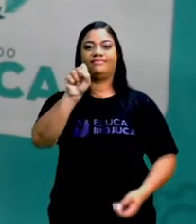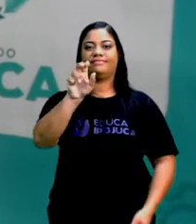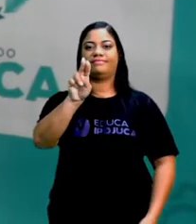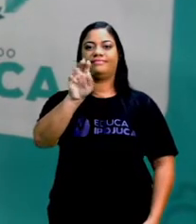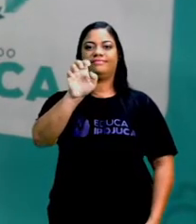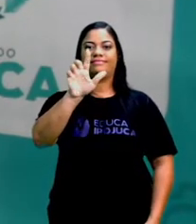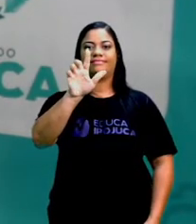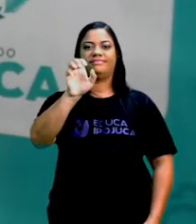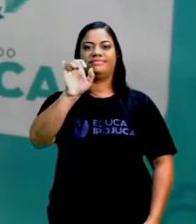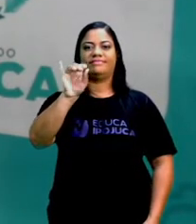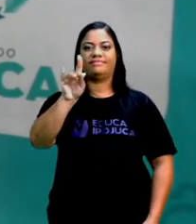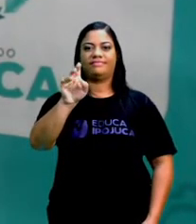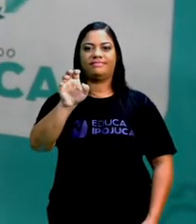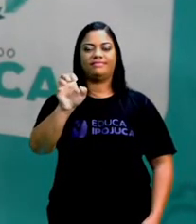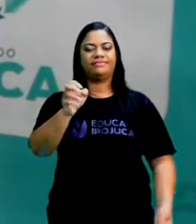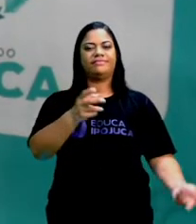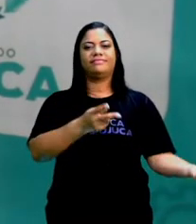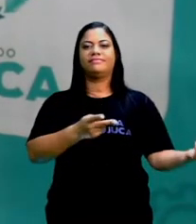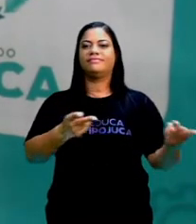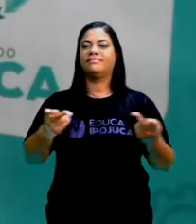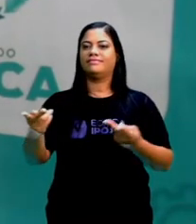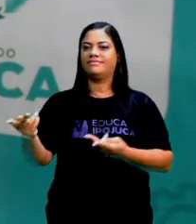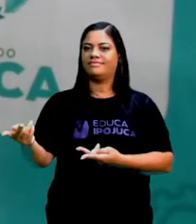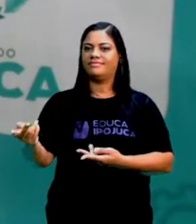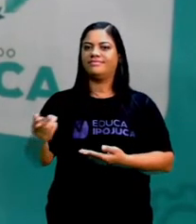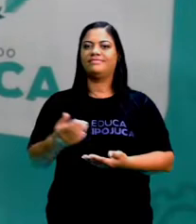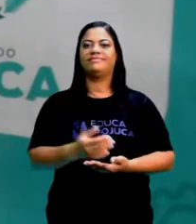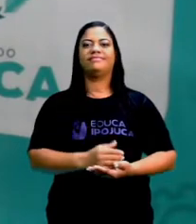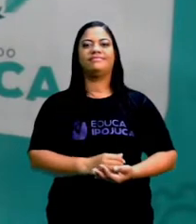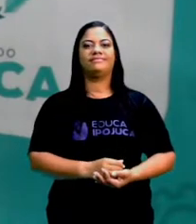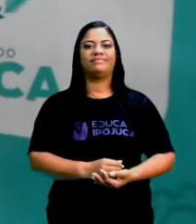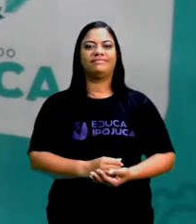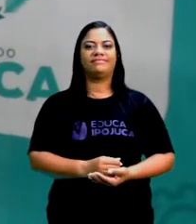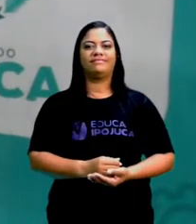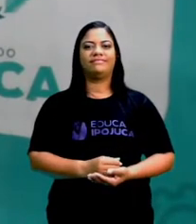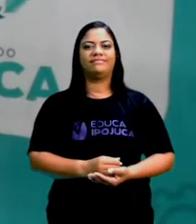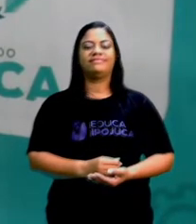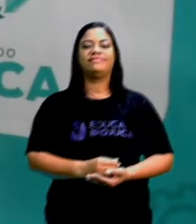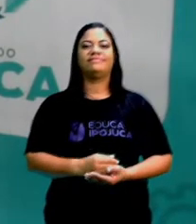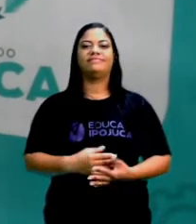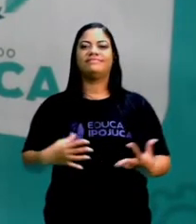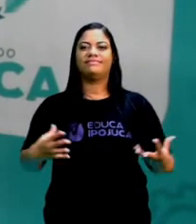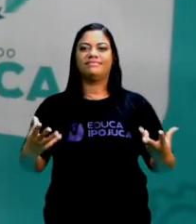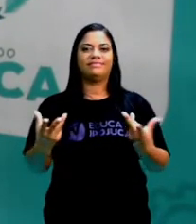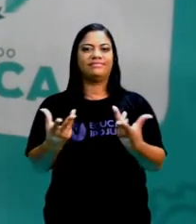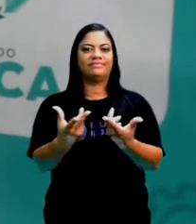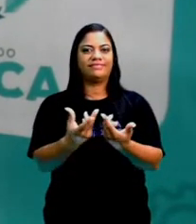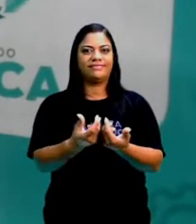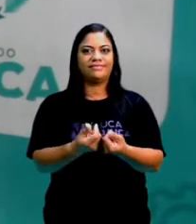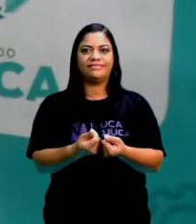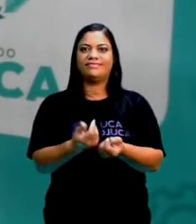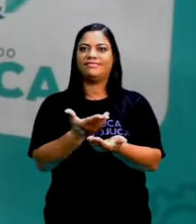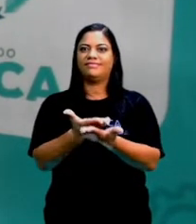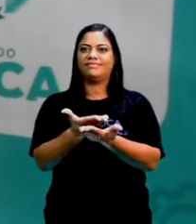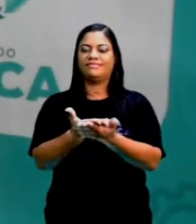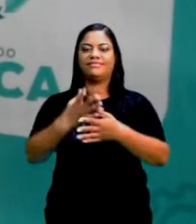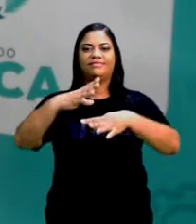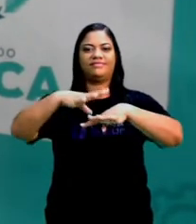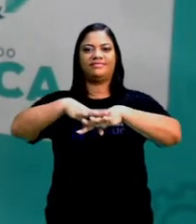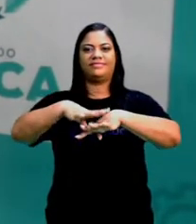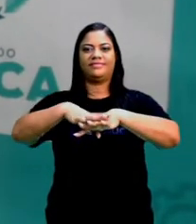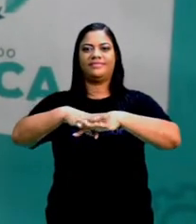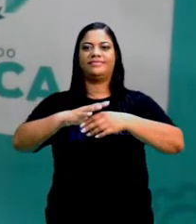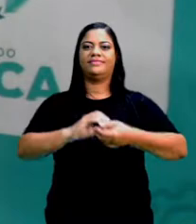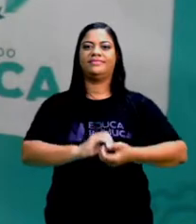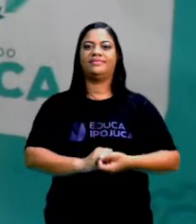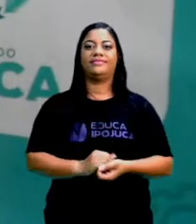Suelen Severo. Sejam bem-vindas e sejam convidadas, estão todas convidadas para a nossa aula de